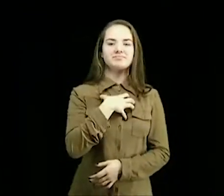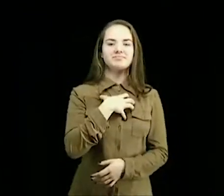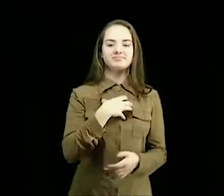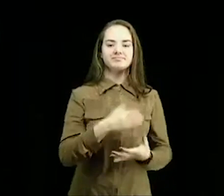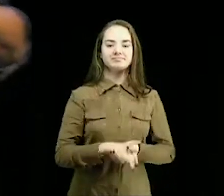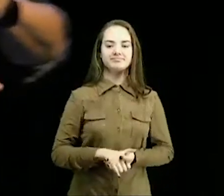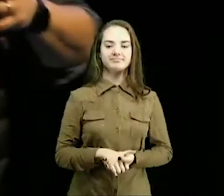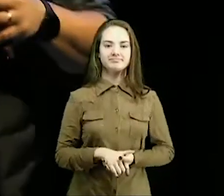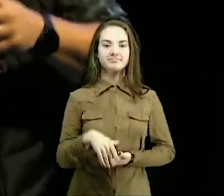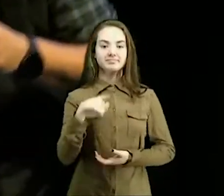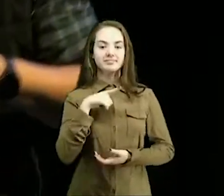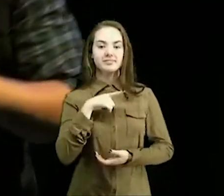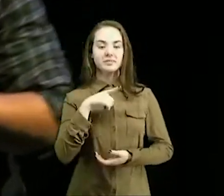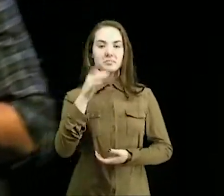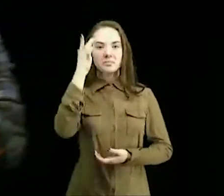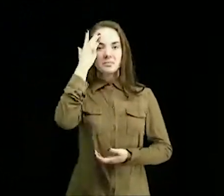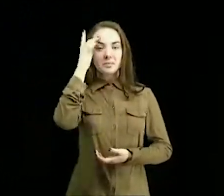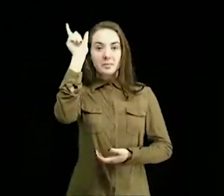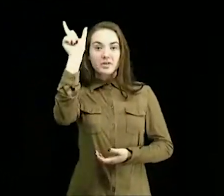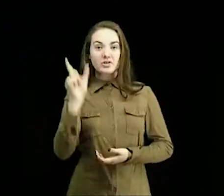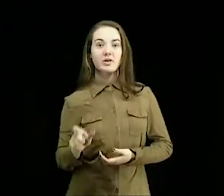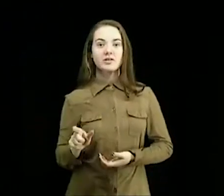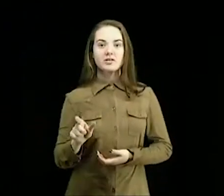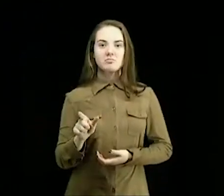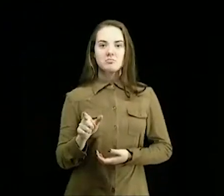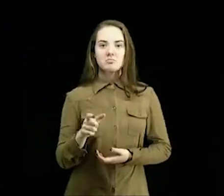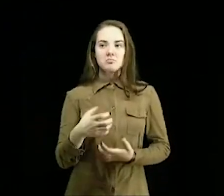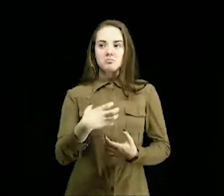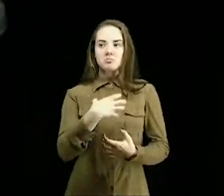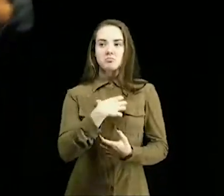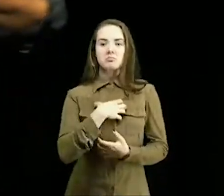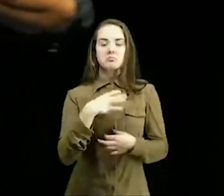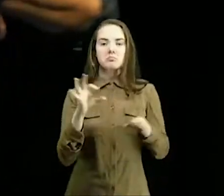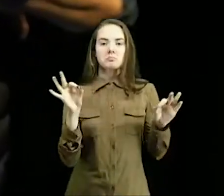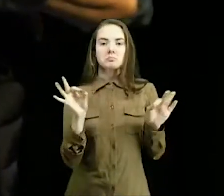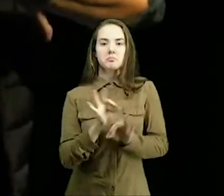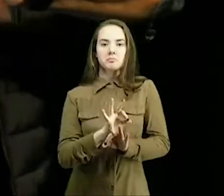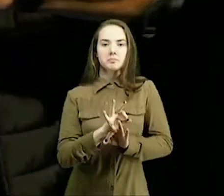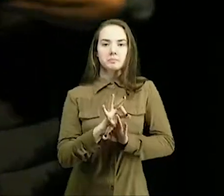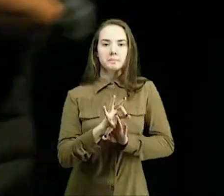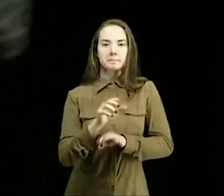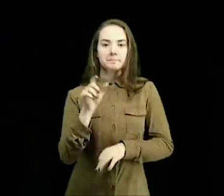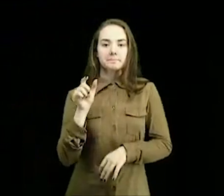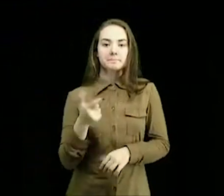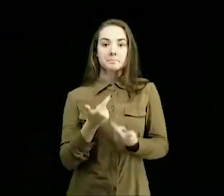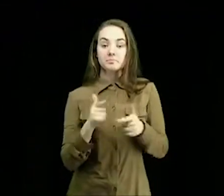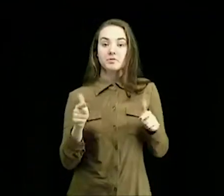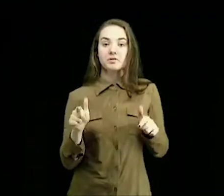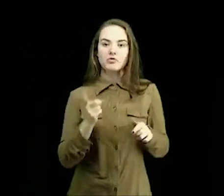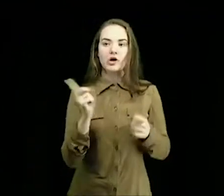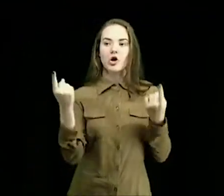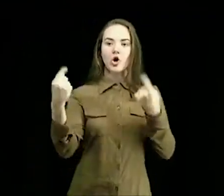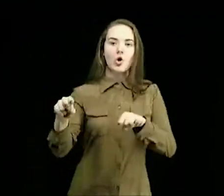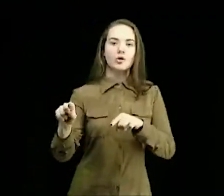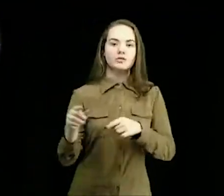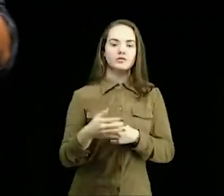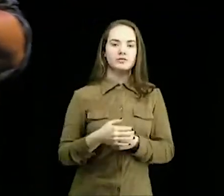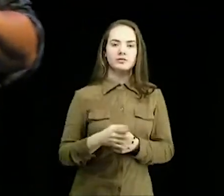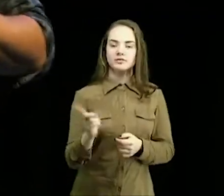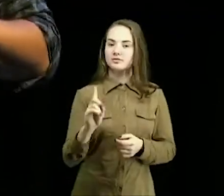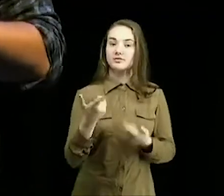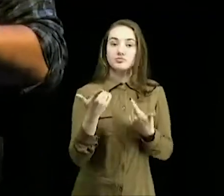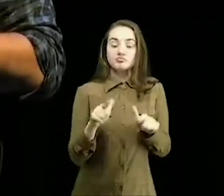pessoa que é apático. Fulano é apático. Esse aí, ele não tem, que ele é contra o sentimento, ele não tem